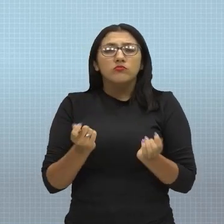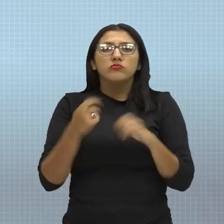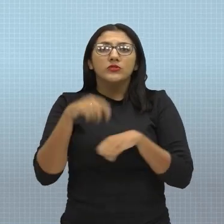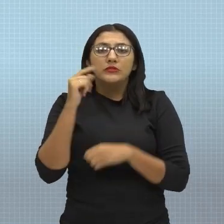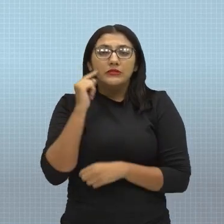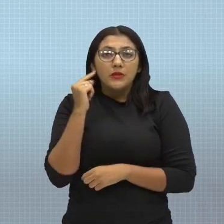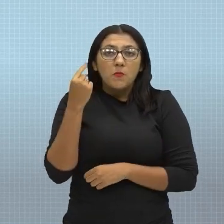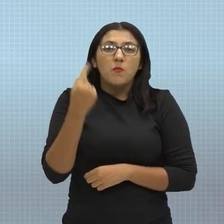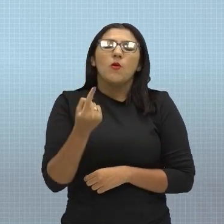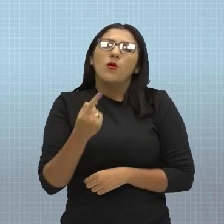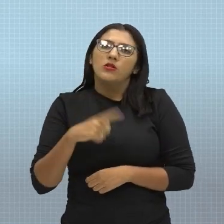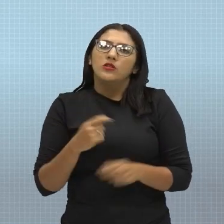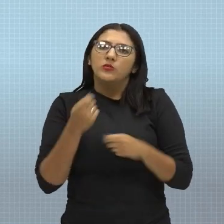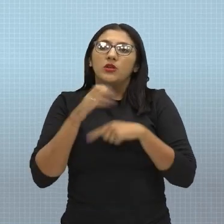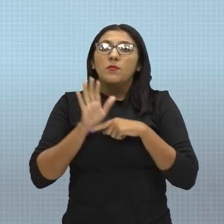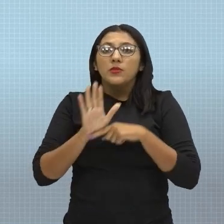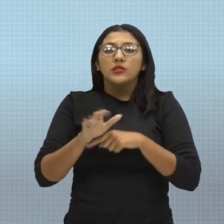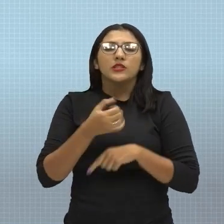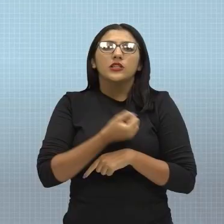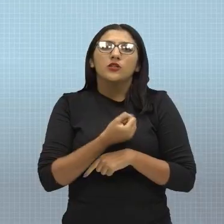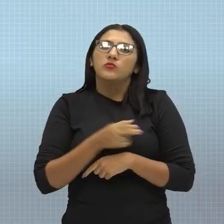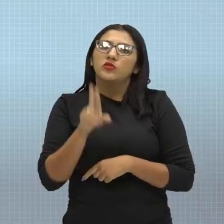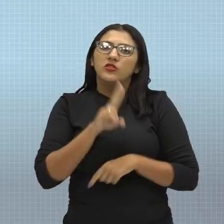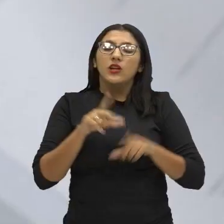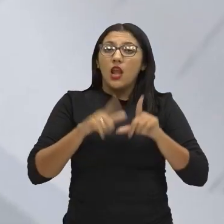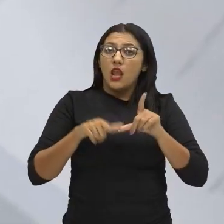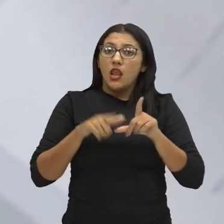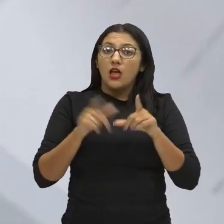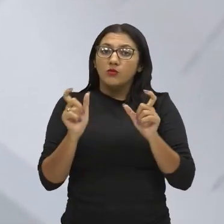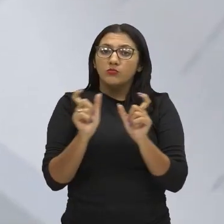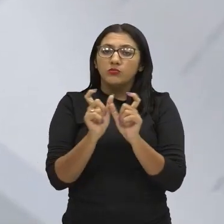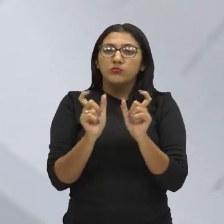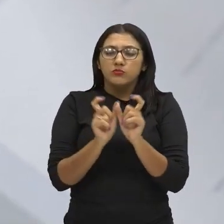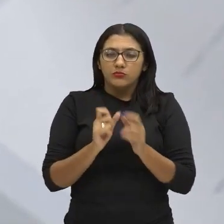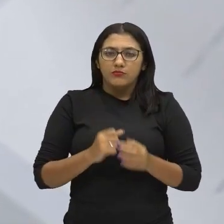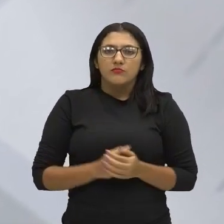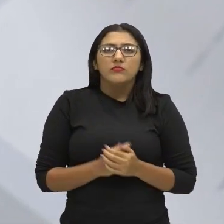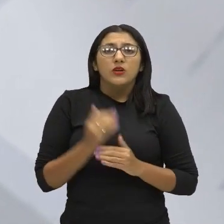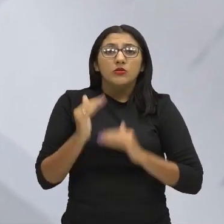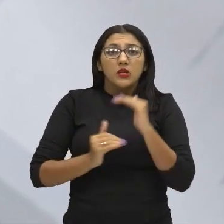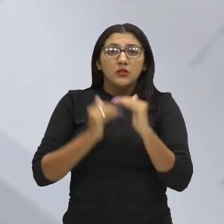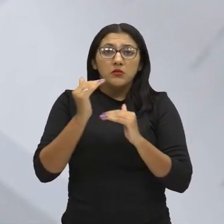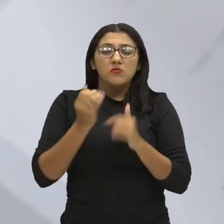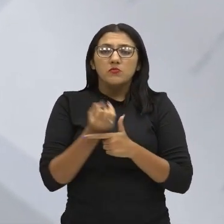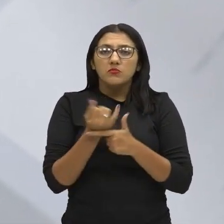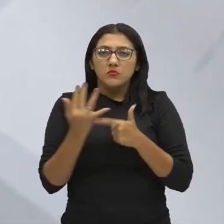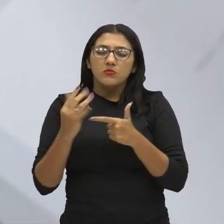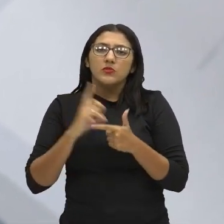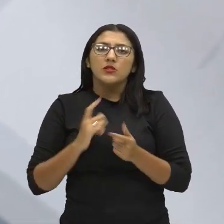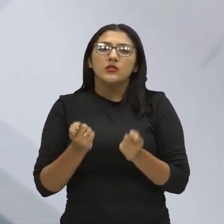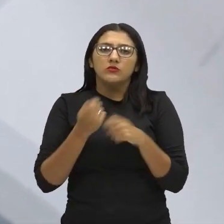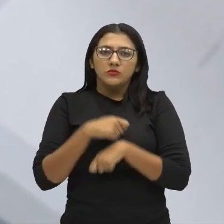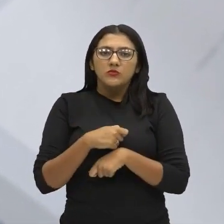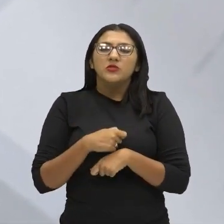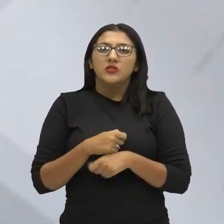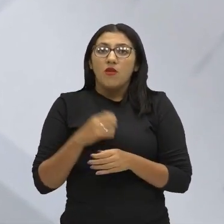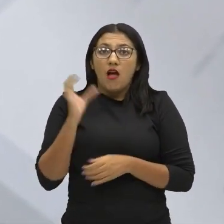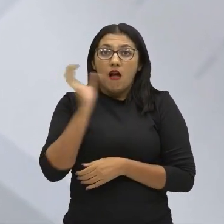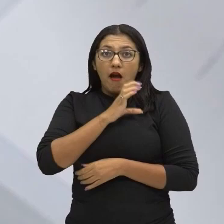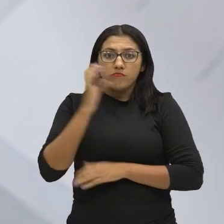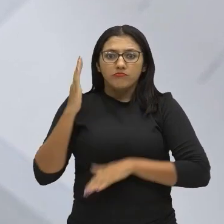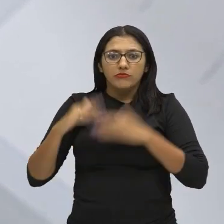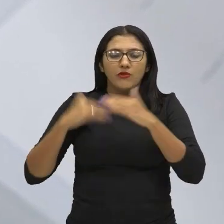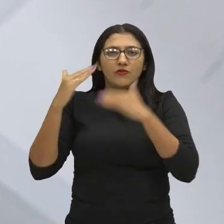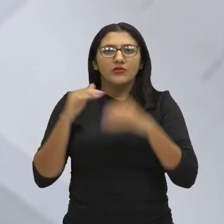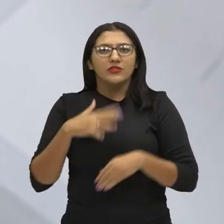tarde a representação de números por meio de letras. O desenvolvimento da álgebra provocou grande e rápido progresso